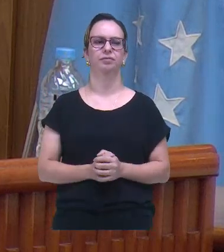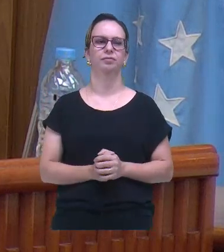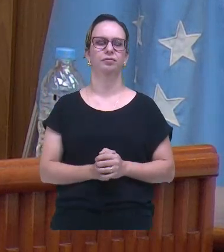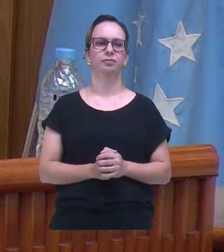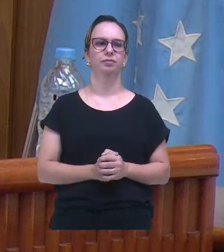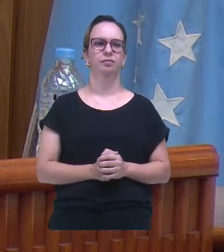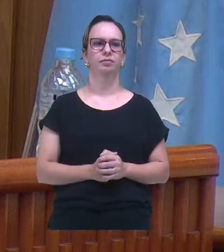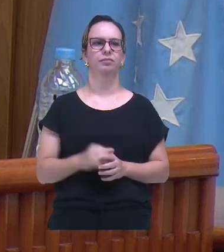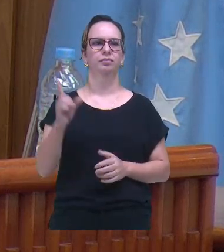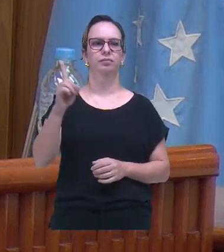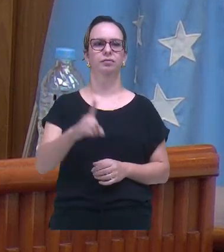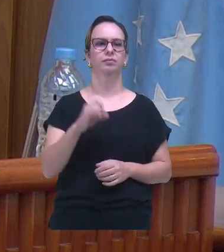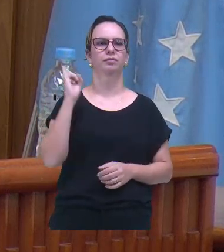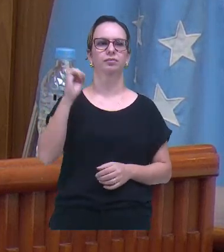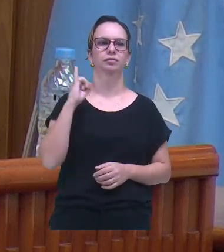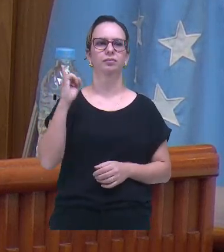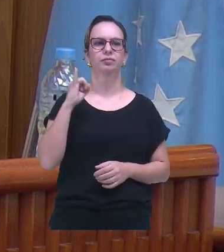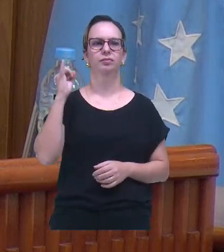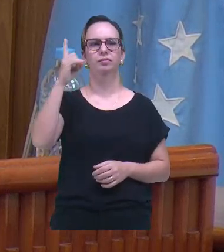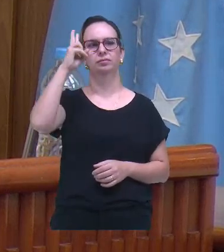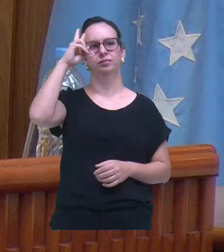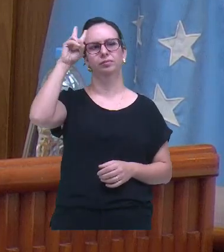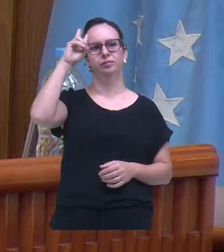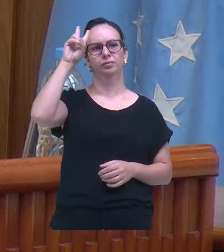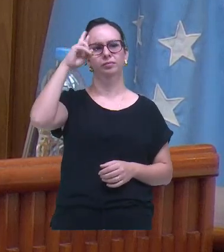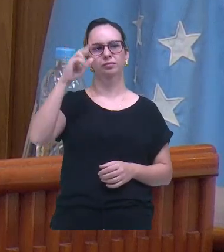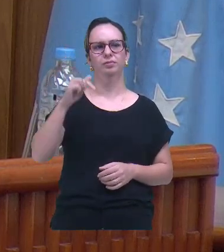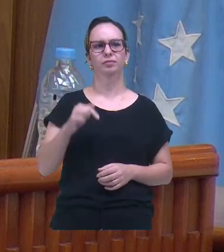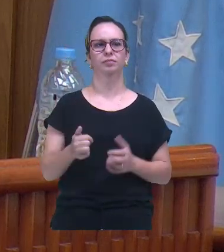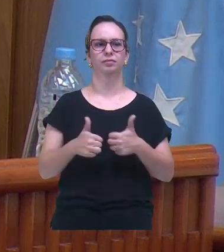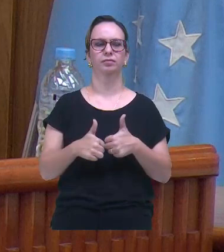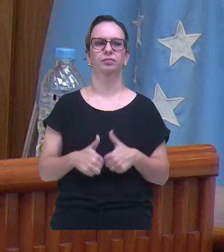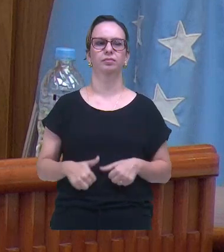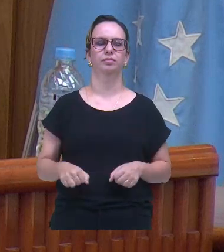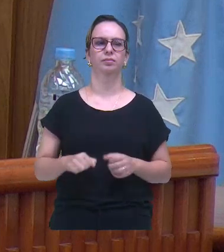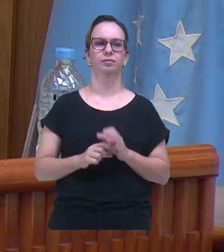É importante lembrar que eu estou aqui apenas